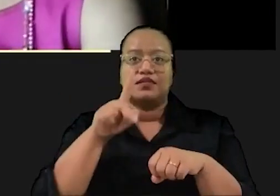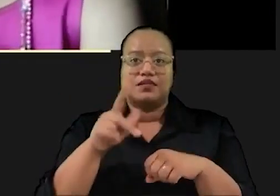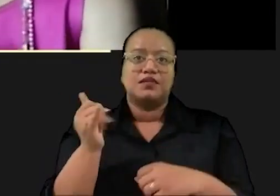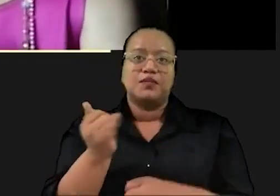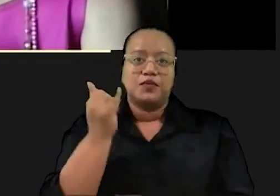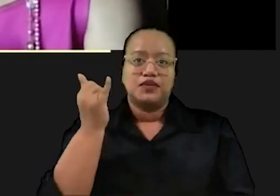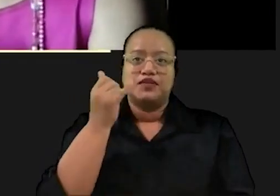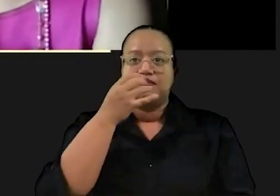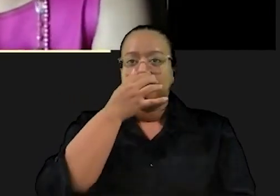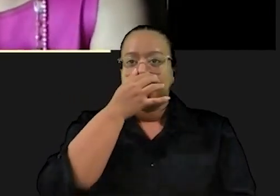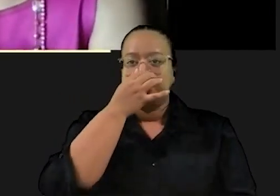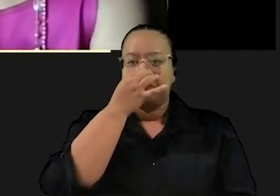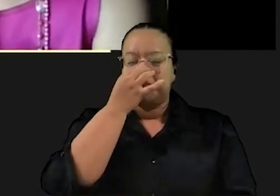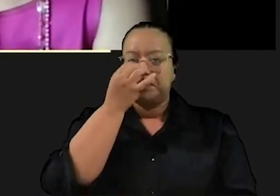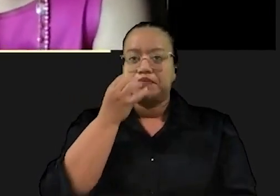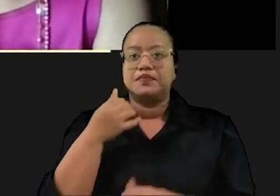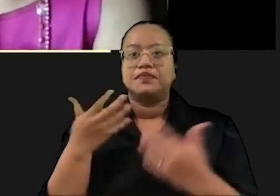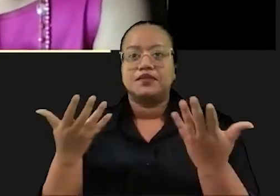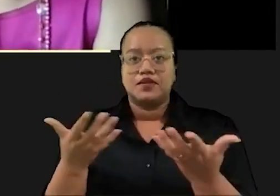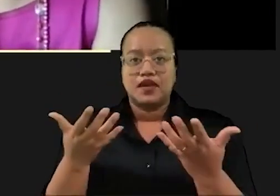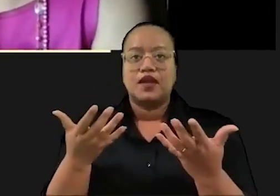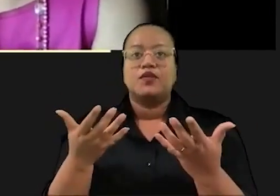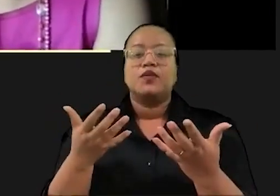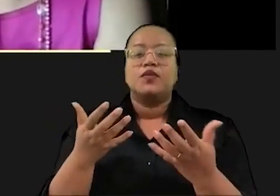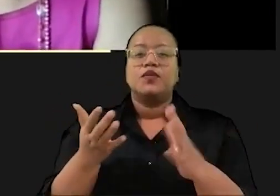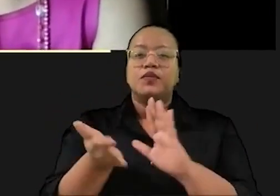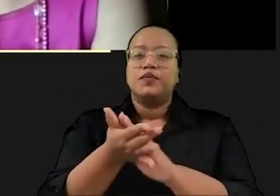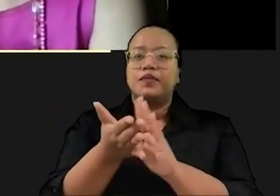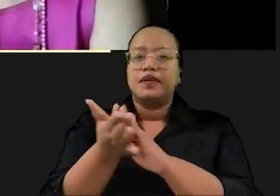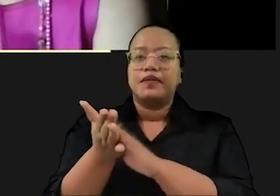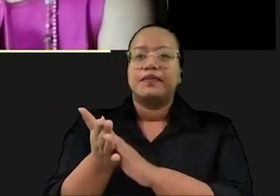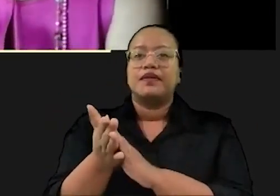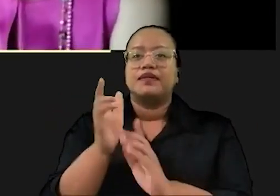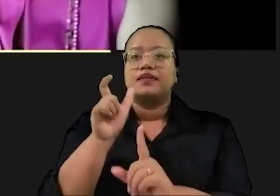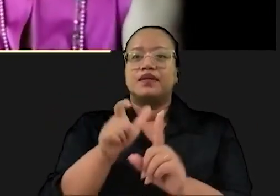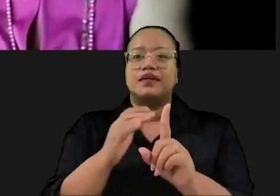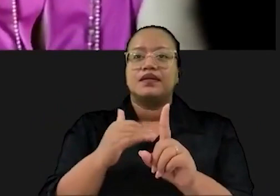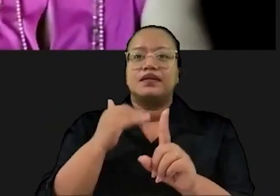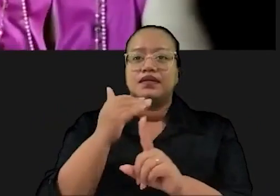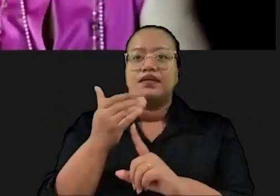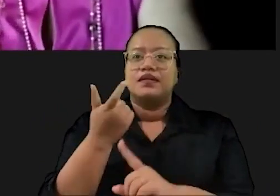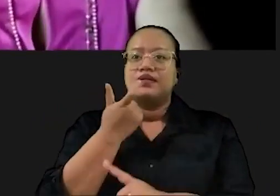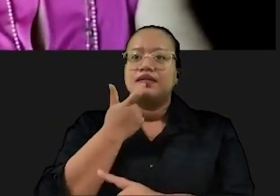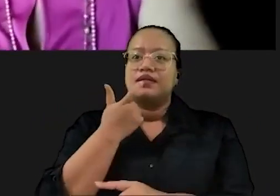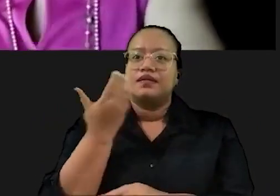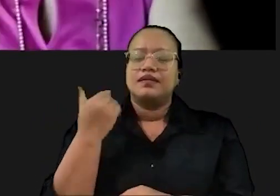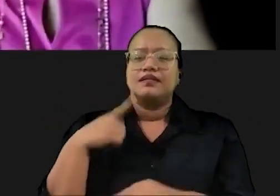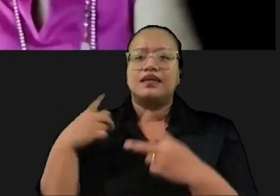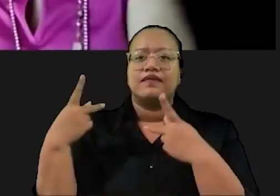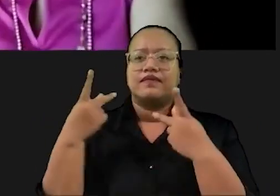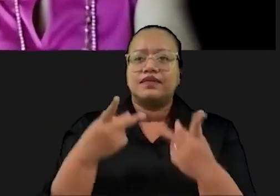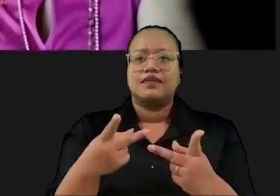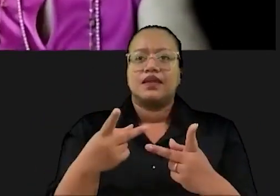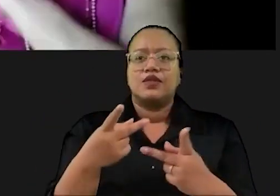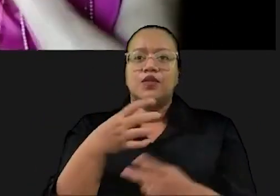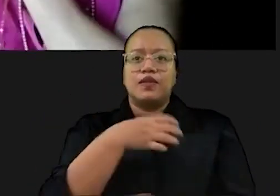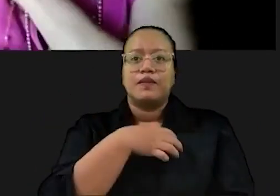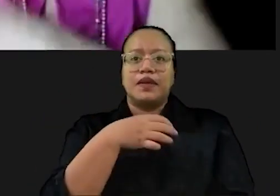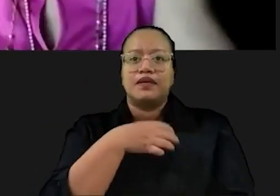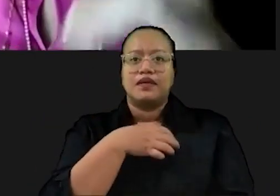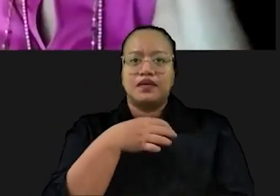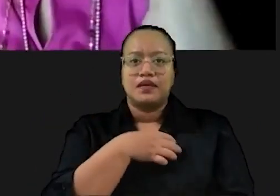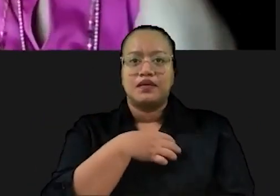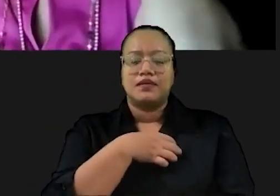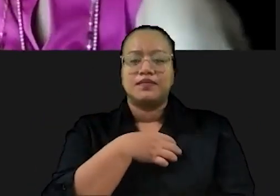lhe parabenizar, Daldice. Eu estive recentemente na Bahia, tenho sempre andado na Bahia, até fazendo aquela parábola